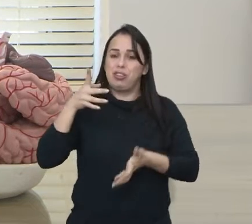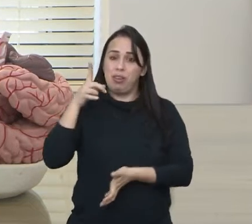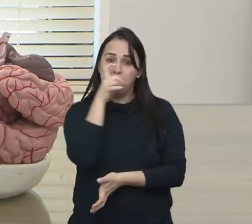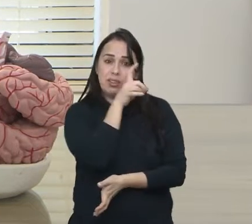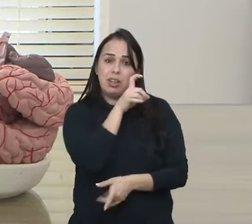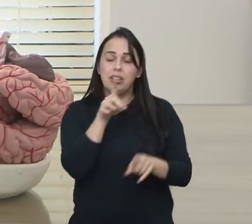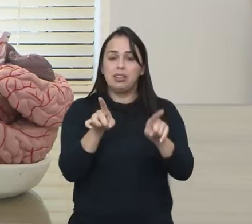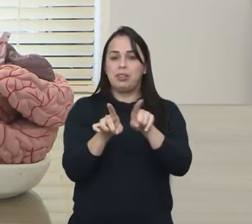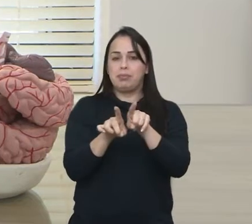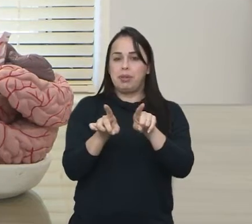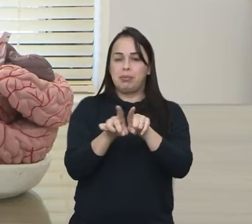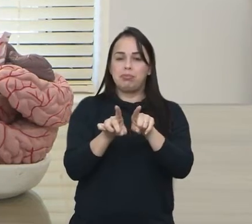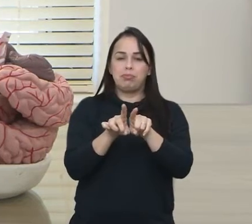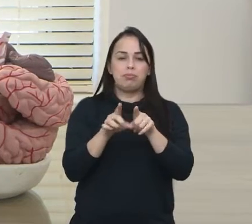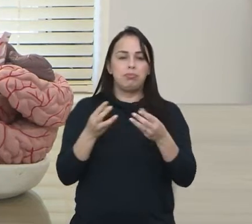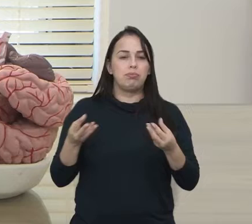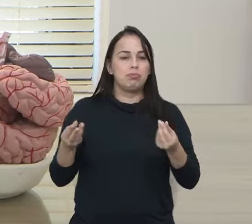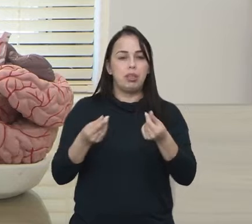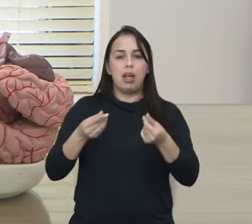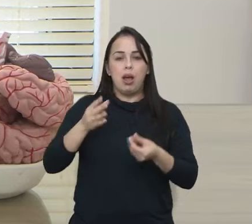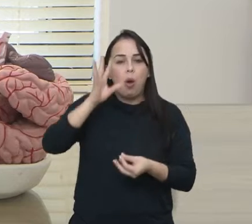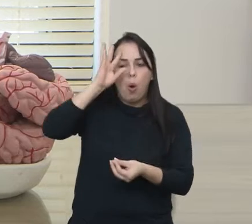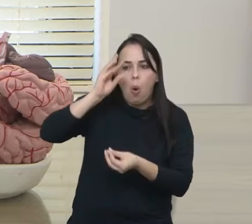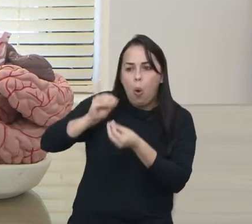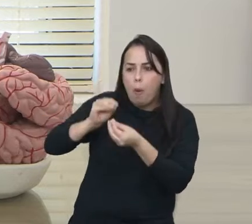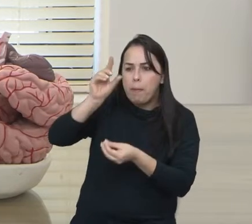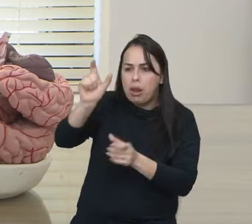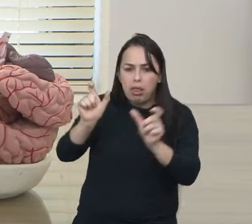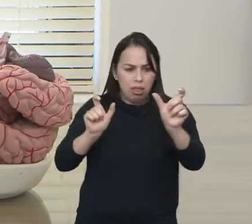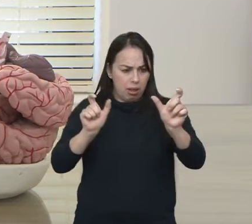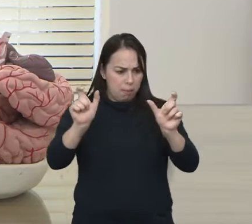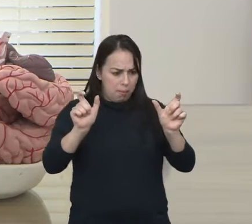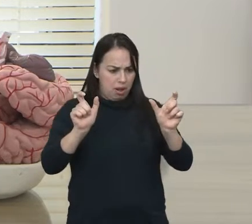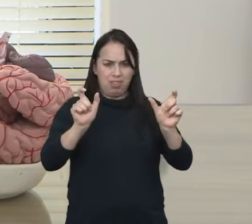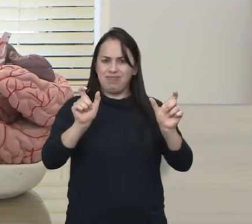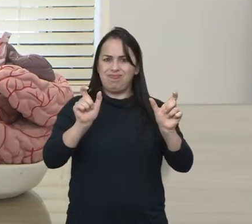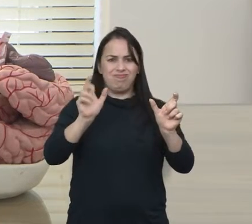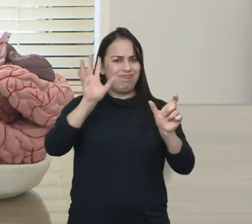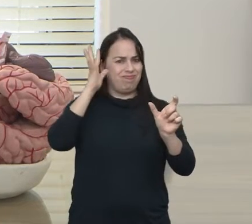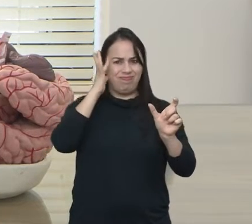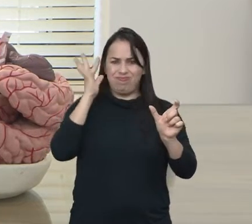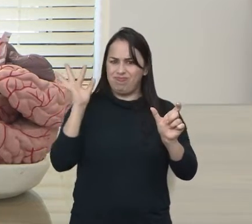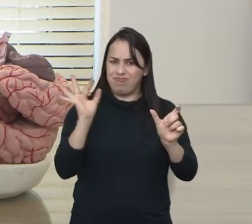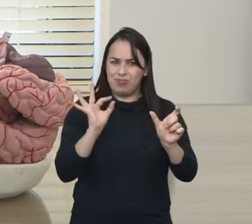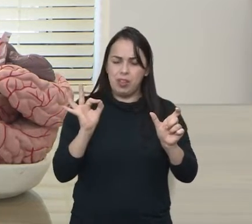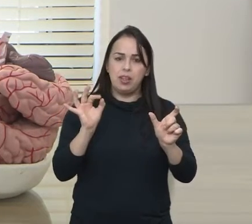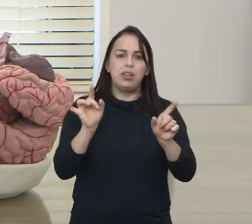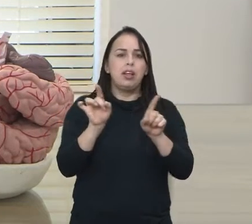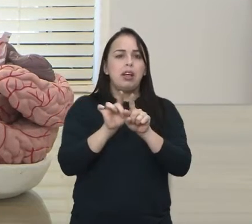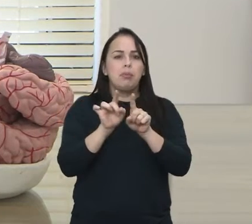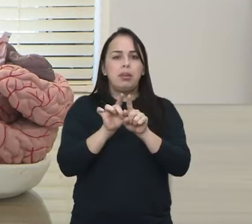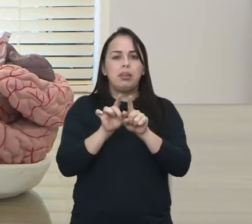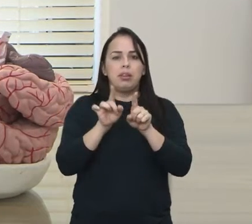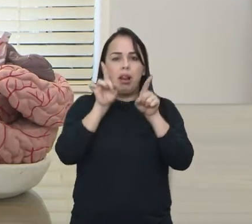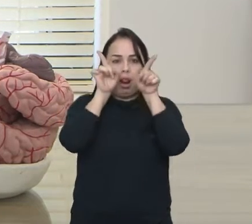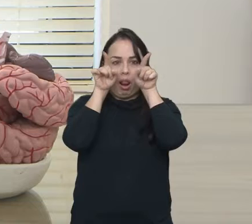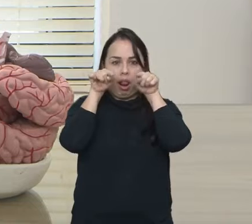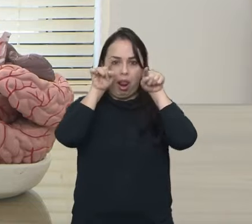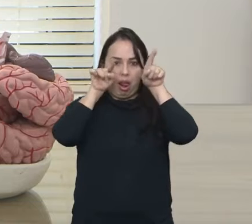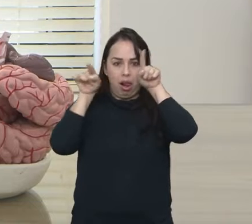falar, dificuldade para tentar entender as palavras ou até movimento dos